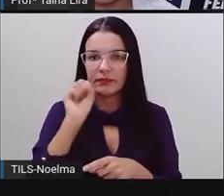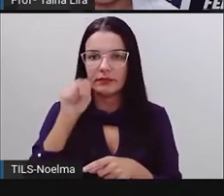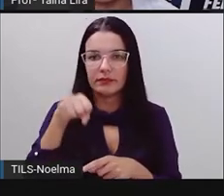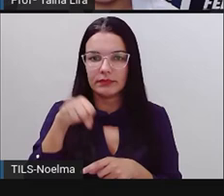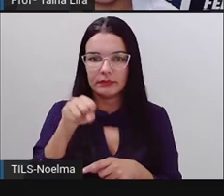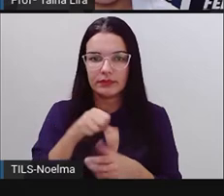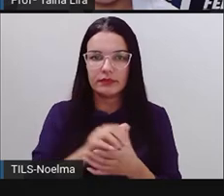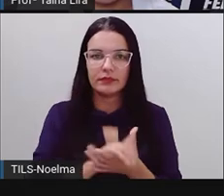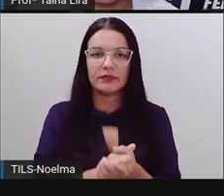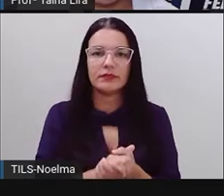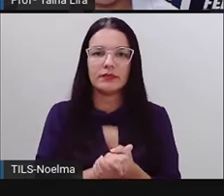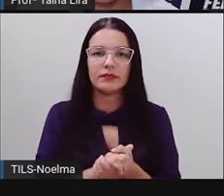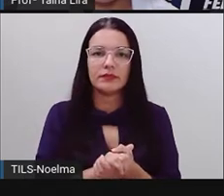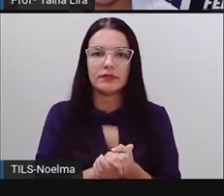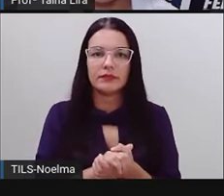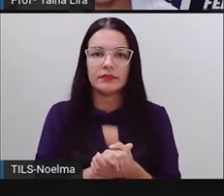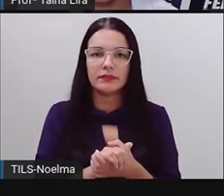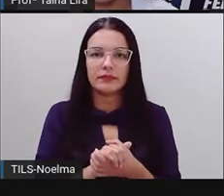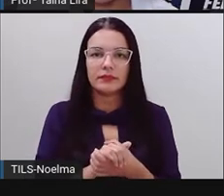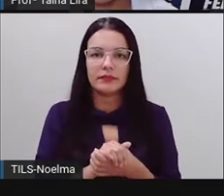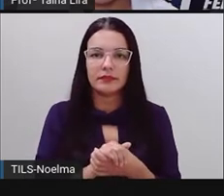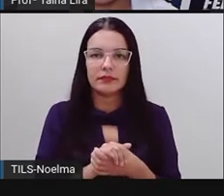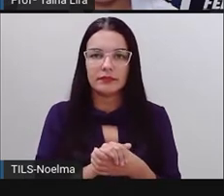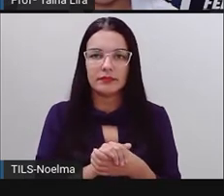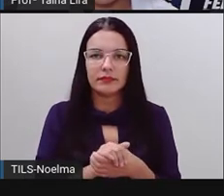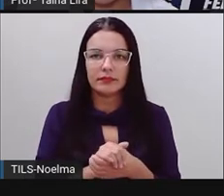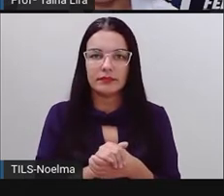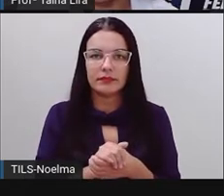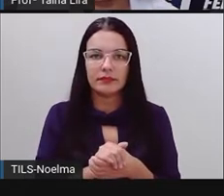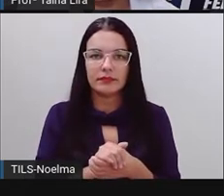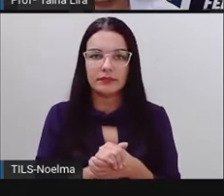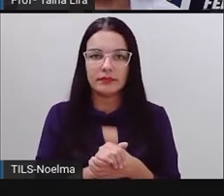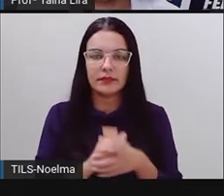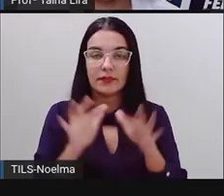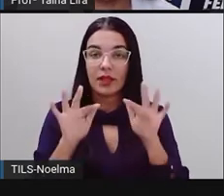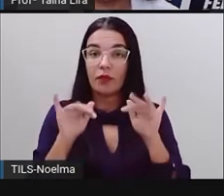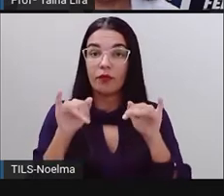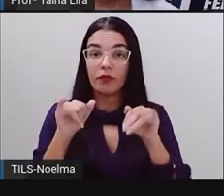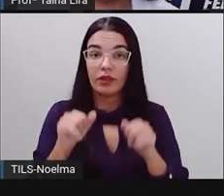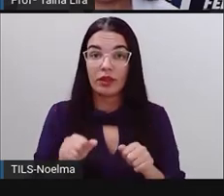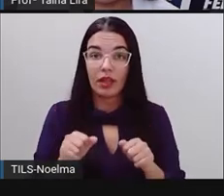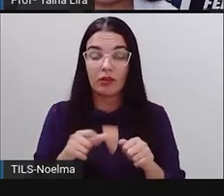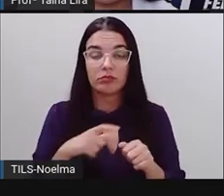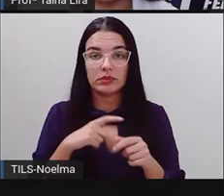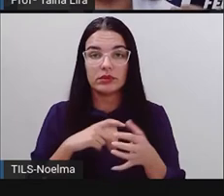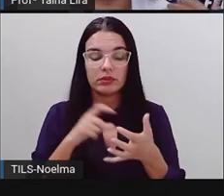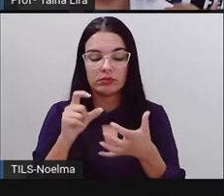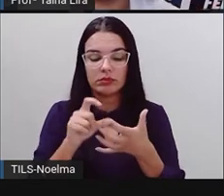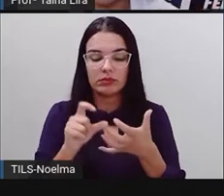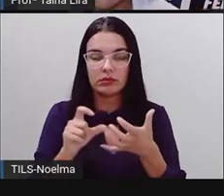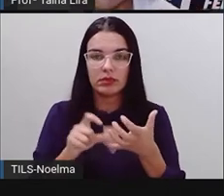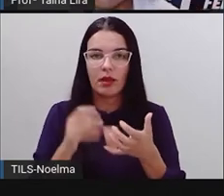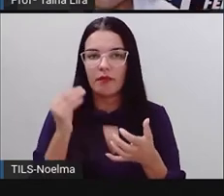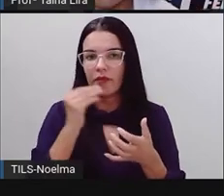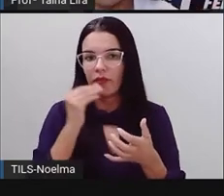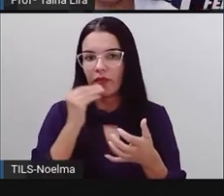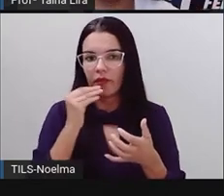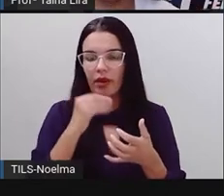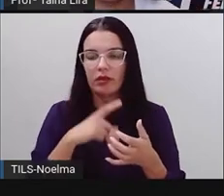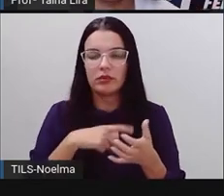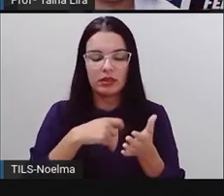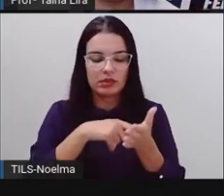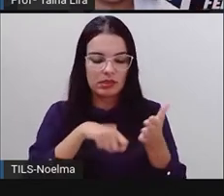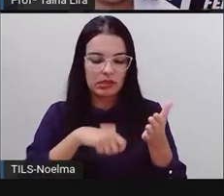o né aqui que é a sílaba mais forte o tia lá no final é uma sílaba fraca então a gente escreve